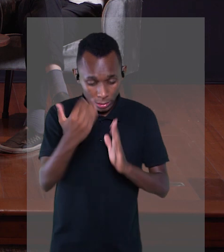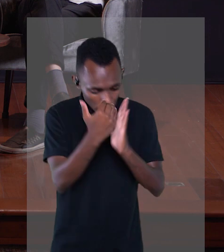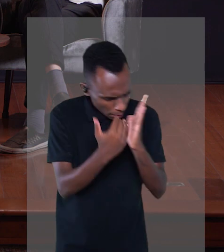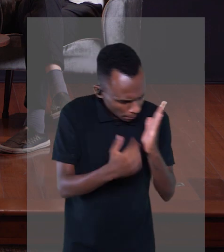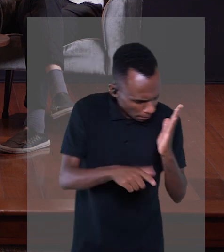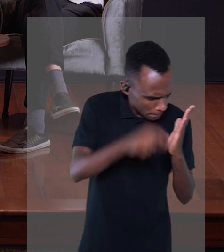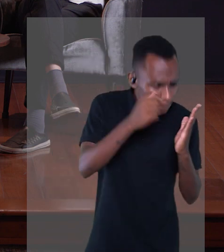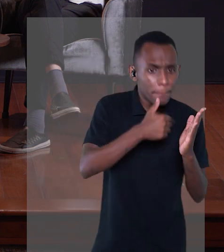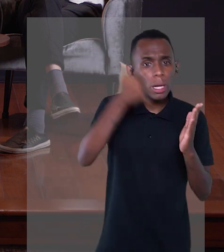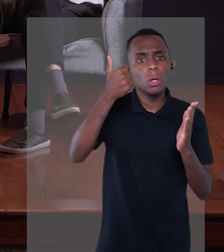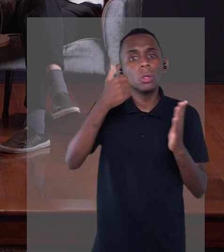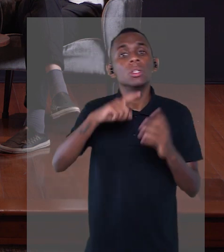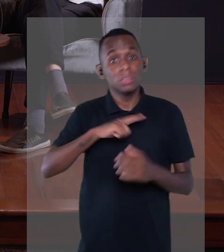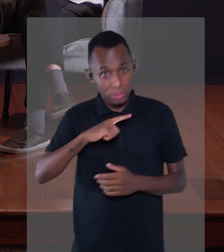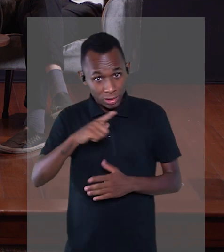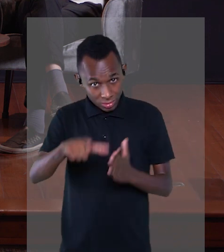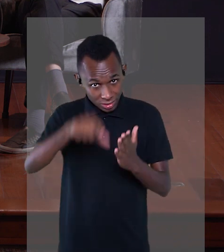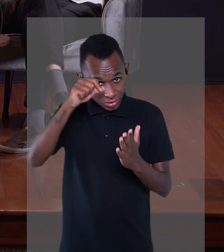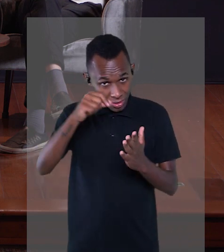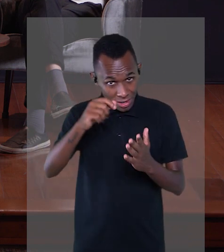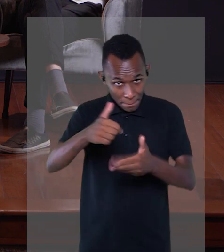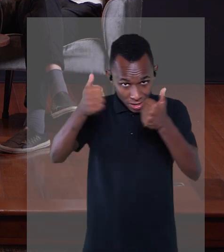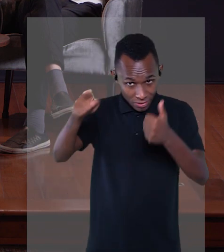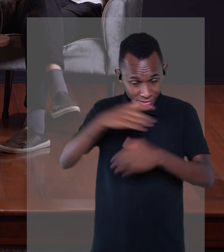do disco. Você tem uma preferida, Sérgio? Eu tenho.